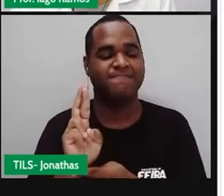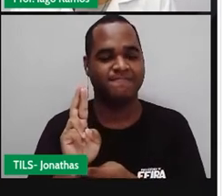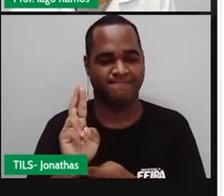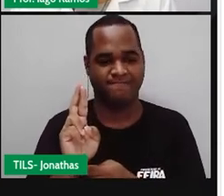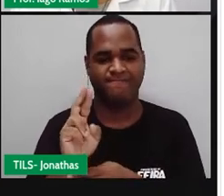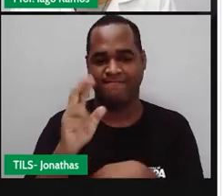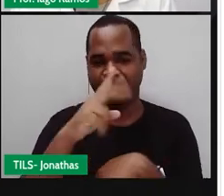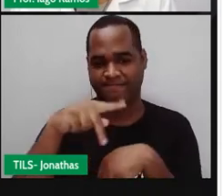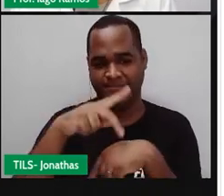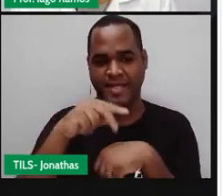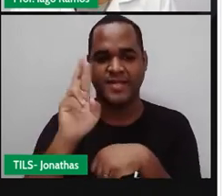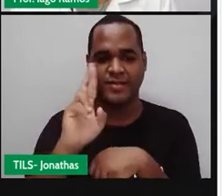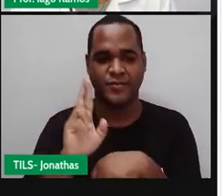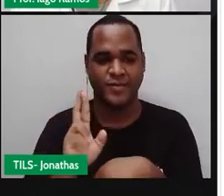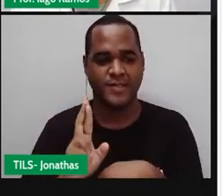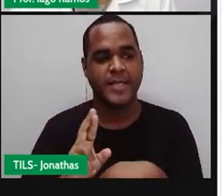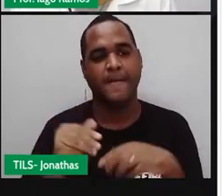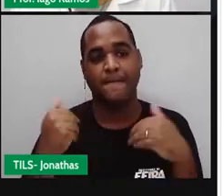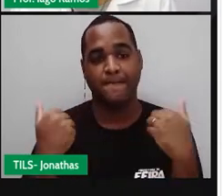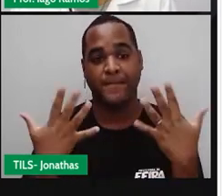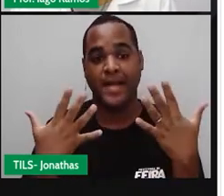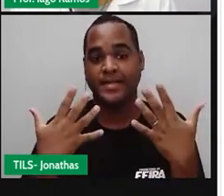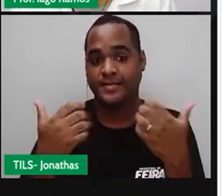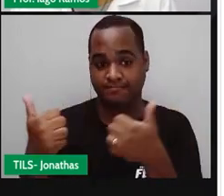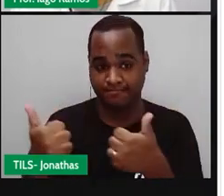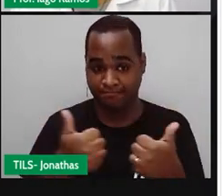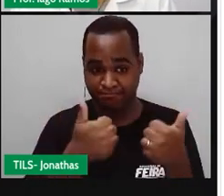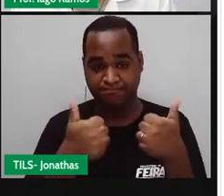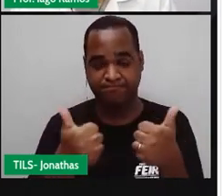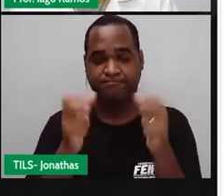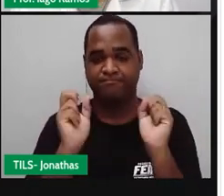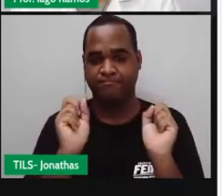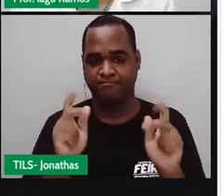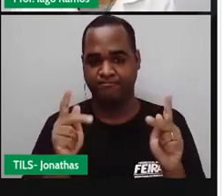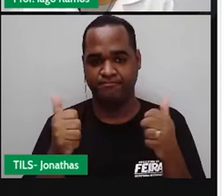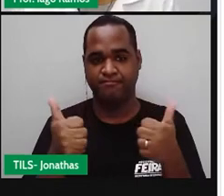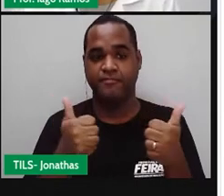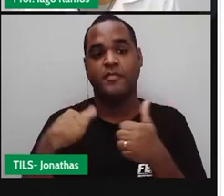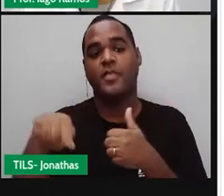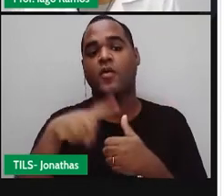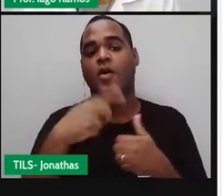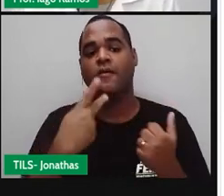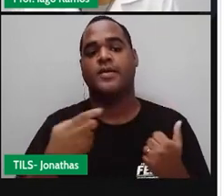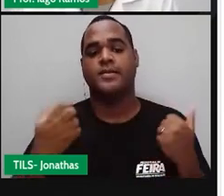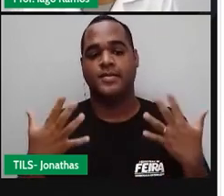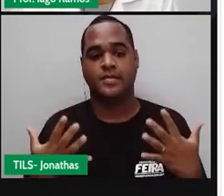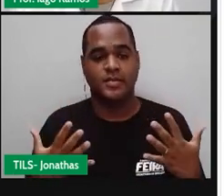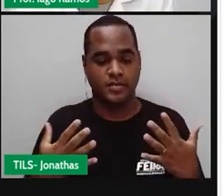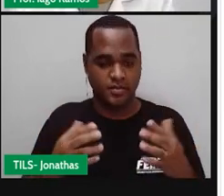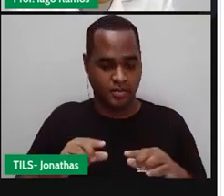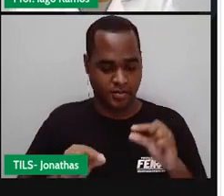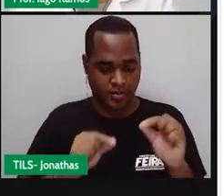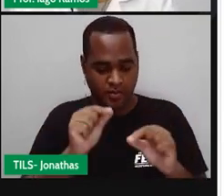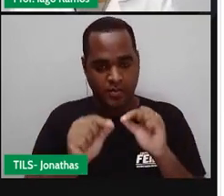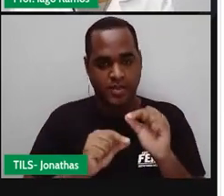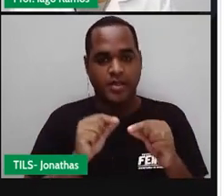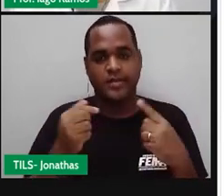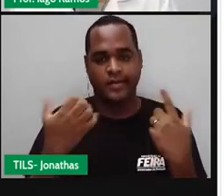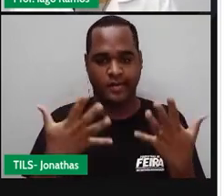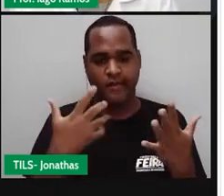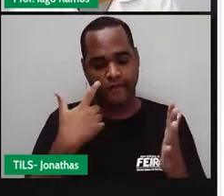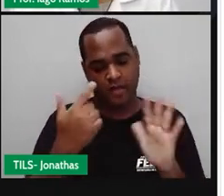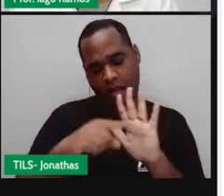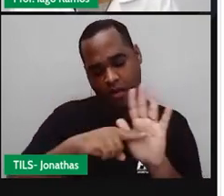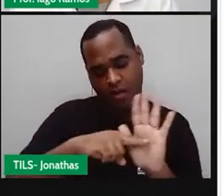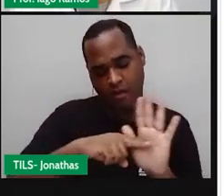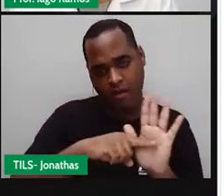aconteceu na Rússia tá tudo bem bom e o que é que a gente quer com essa situação vamos